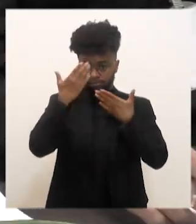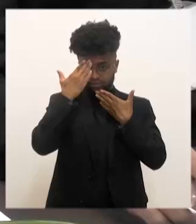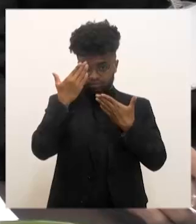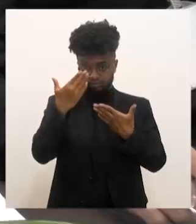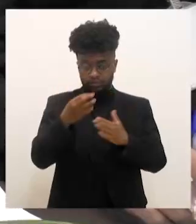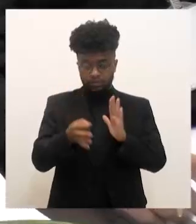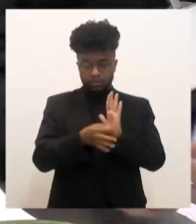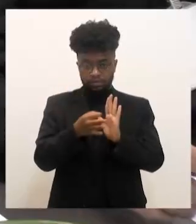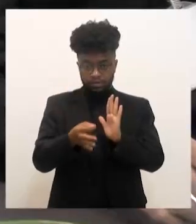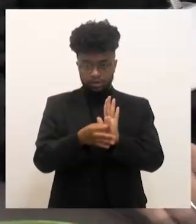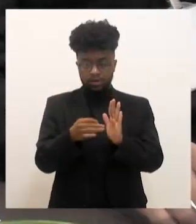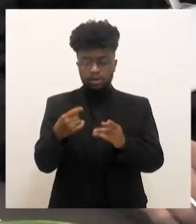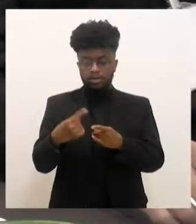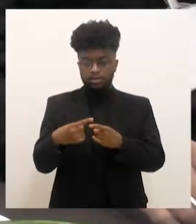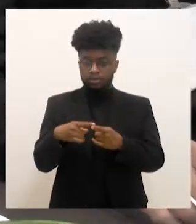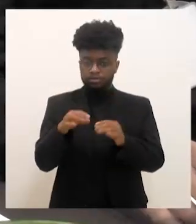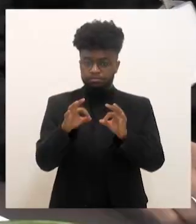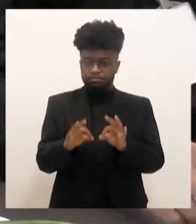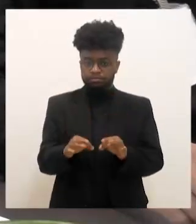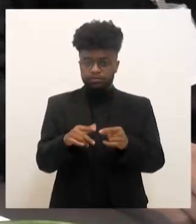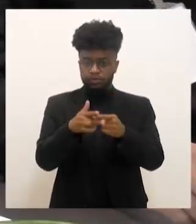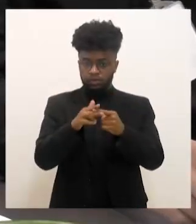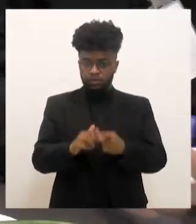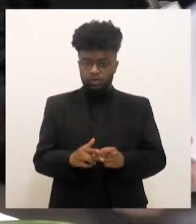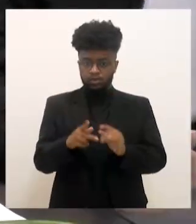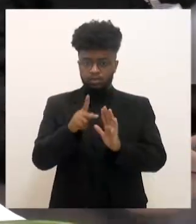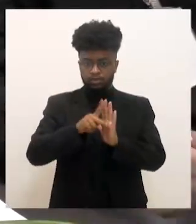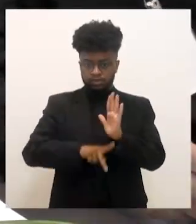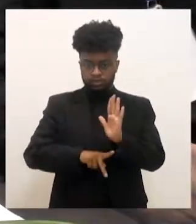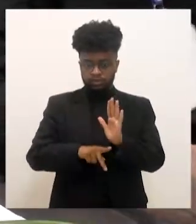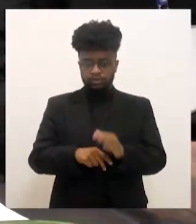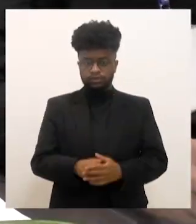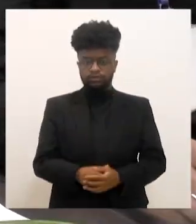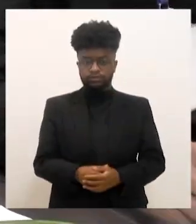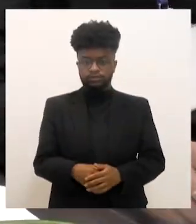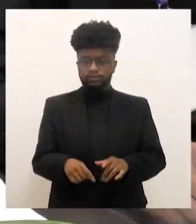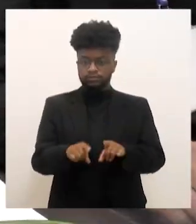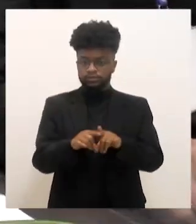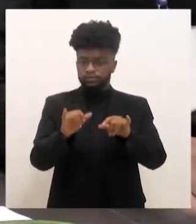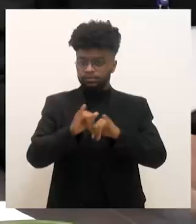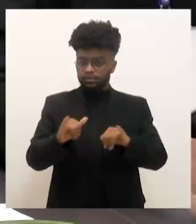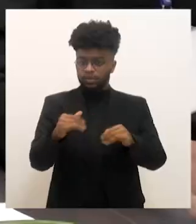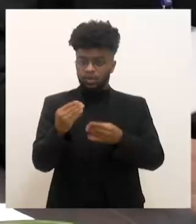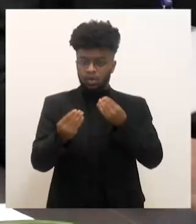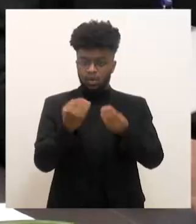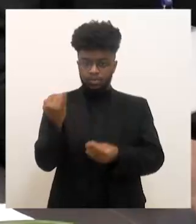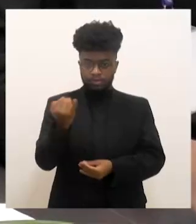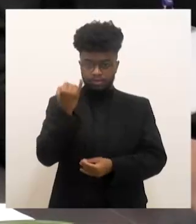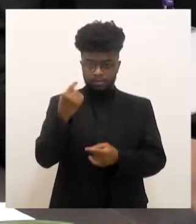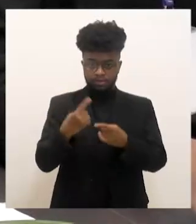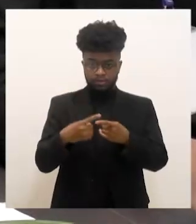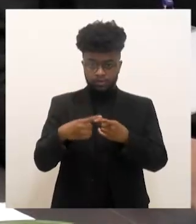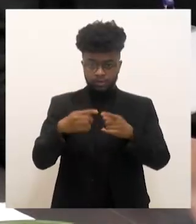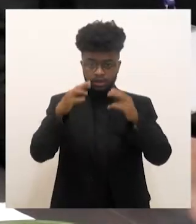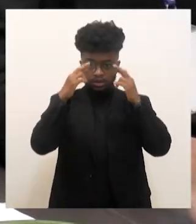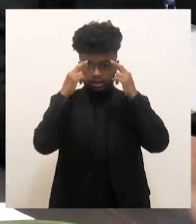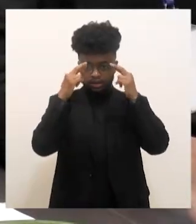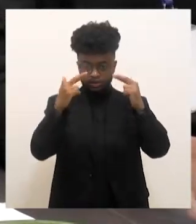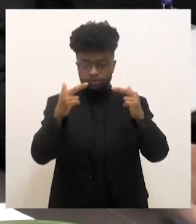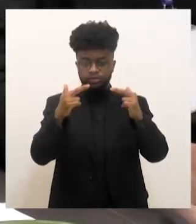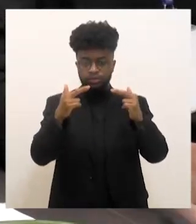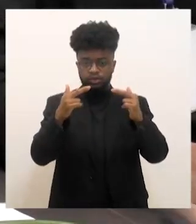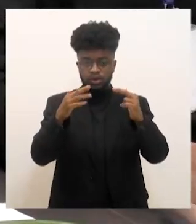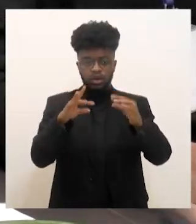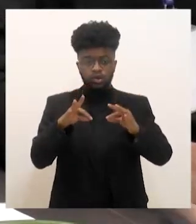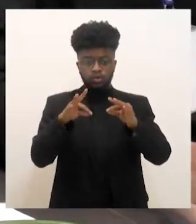o parecer, que realmente aperfeiçoou o projeto, e dizer como isso é importante, né? Porque isso aí respeita